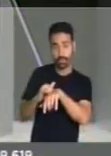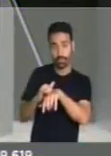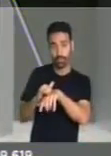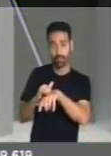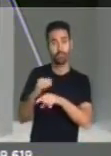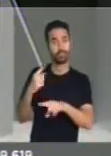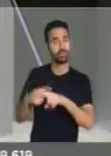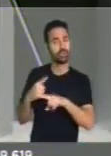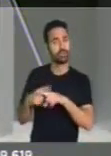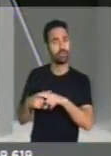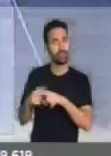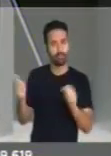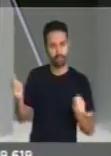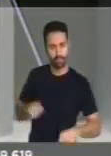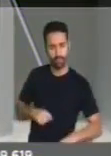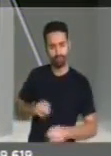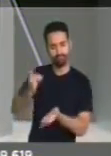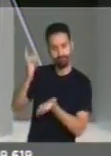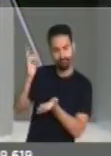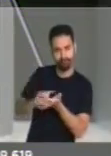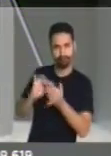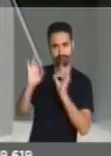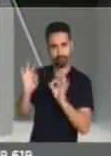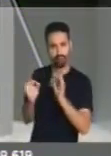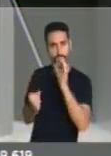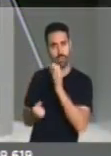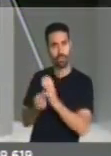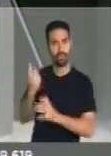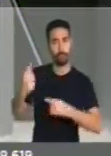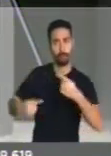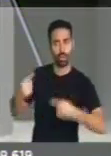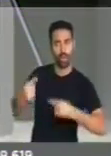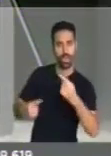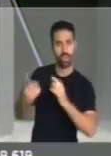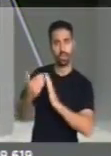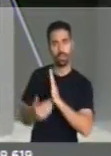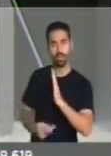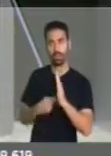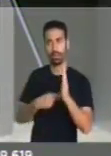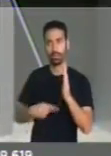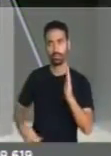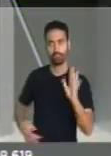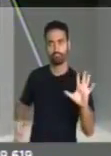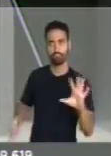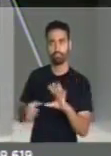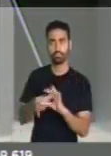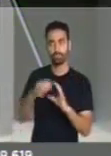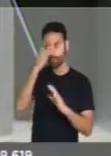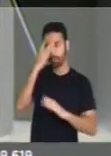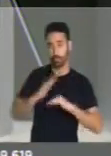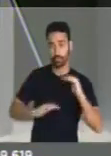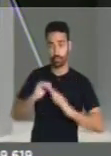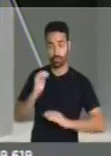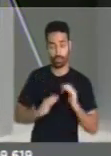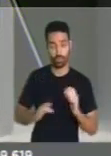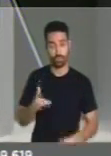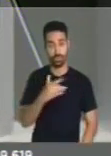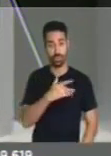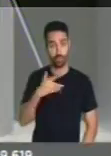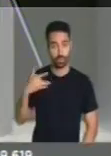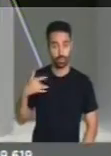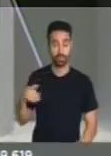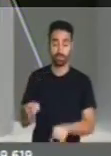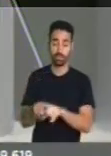que viabilizam efetivamente políticas públicas com vínculo entre os profissionais de saúde e